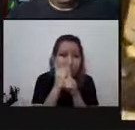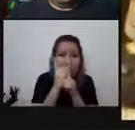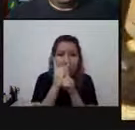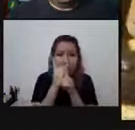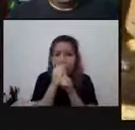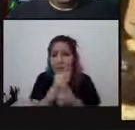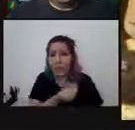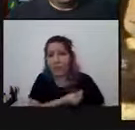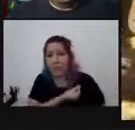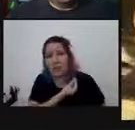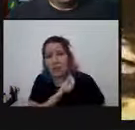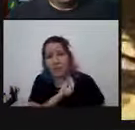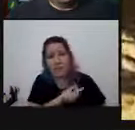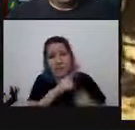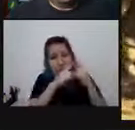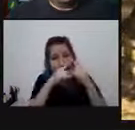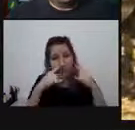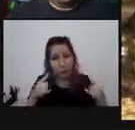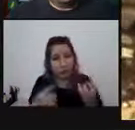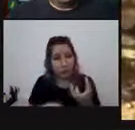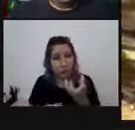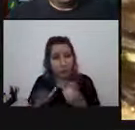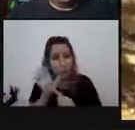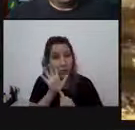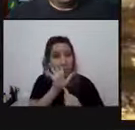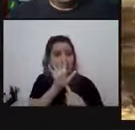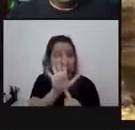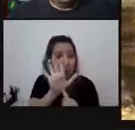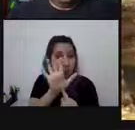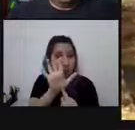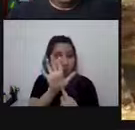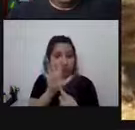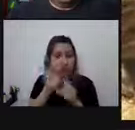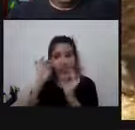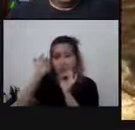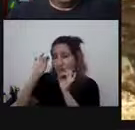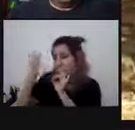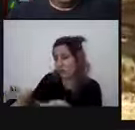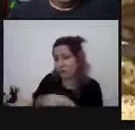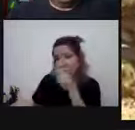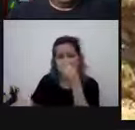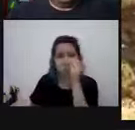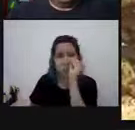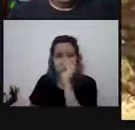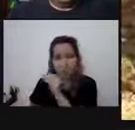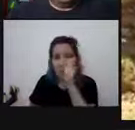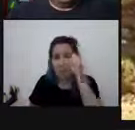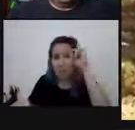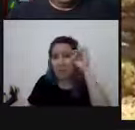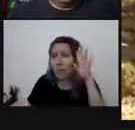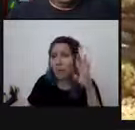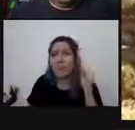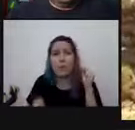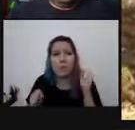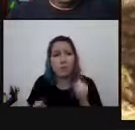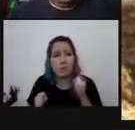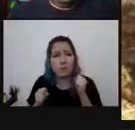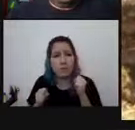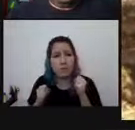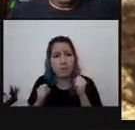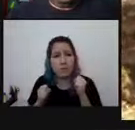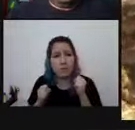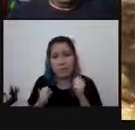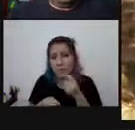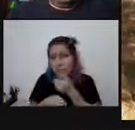Vicente. Eu quero mostrar para vocês um pouco do abandono, mas eu quero que vocês sigam pensando no que isso pode ser se tiver uma